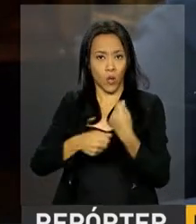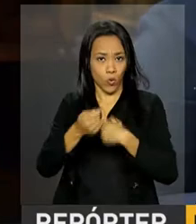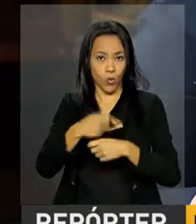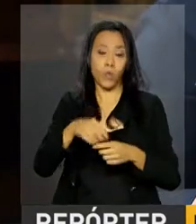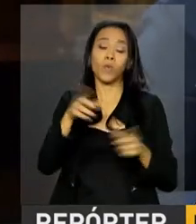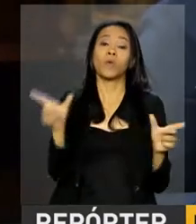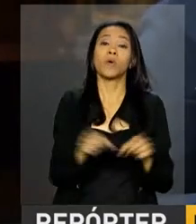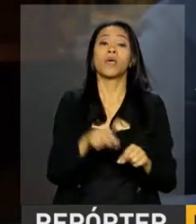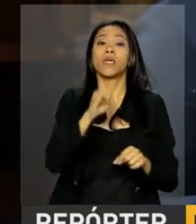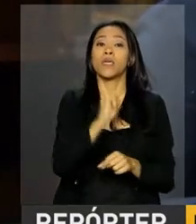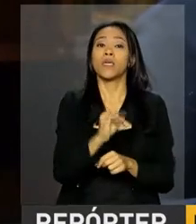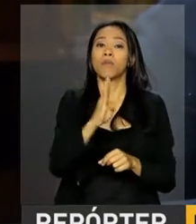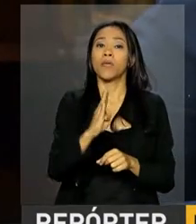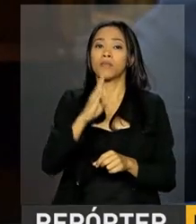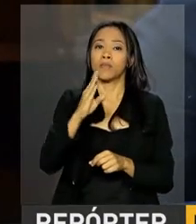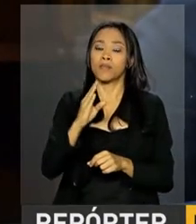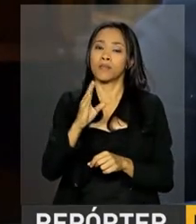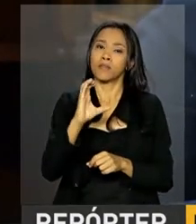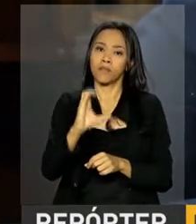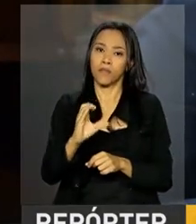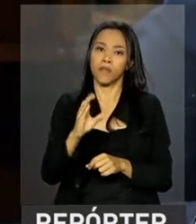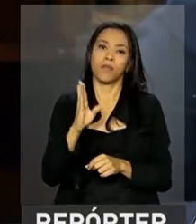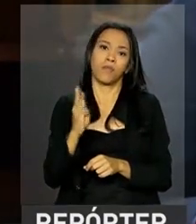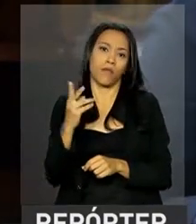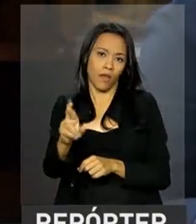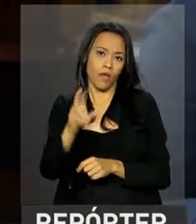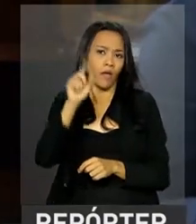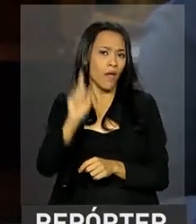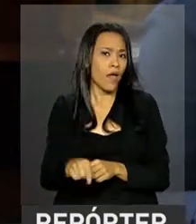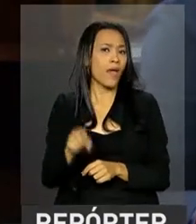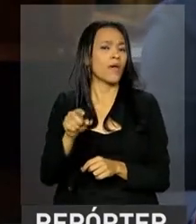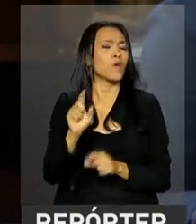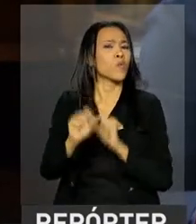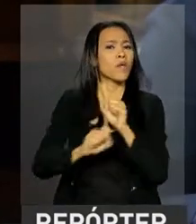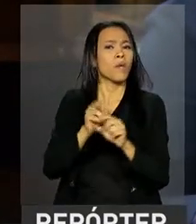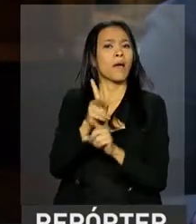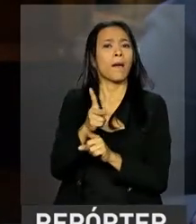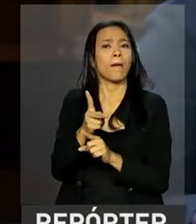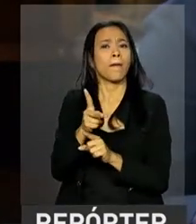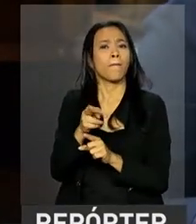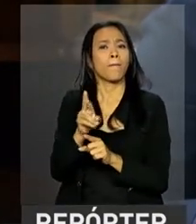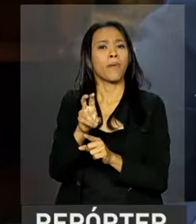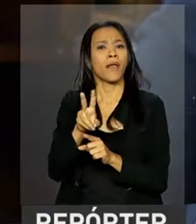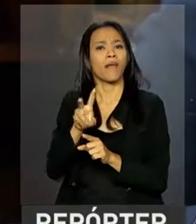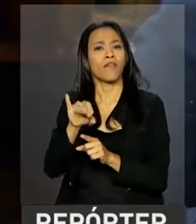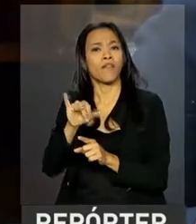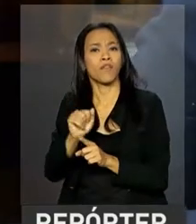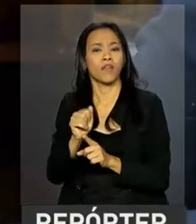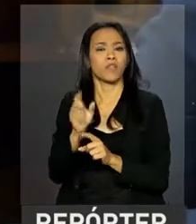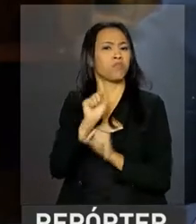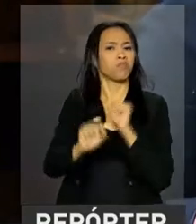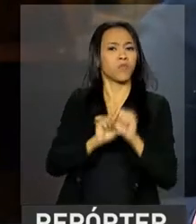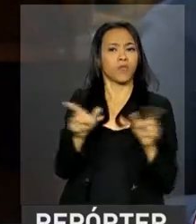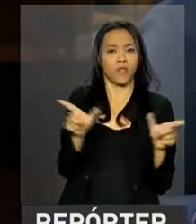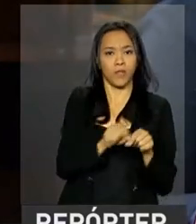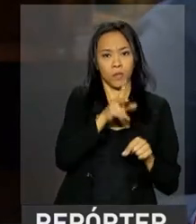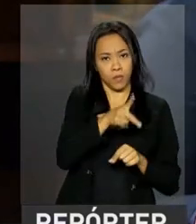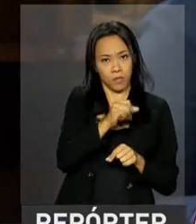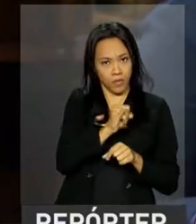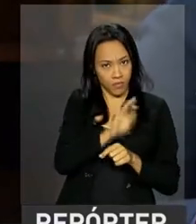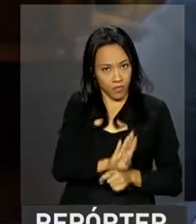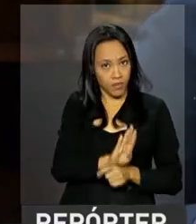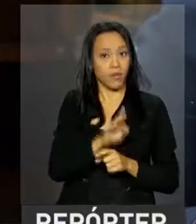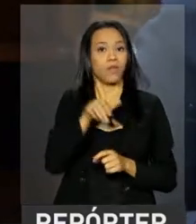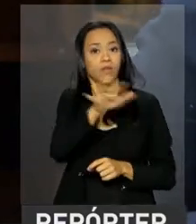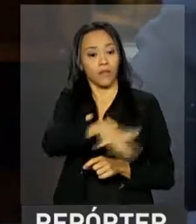IBCBR, é medido mensalmente e é considerado uma prévia do PIB. Ele leva em conta dados como arrecadação fiscal e atividades